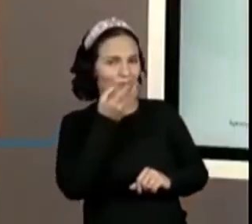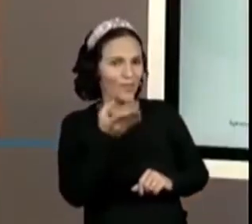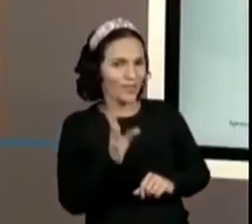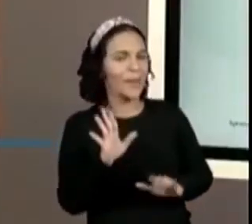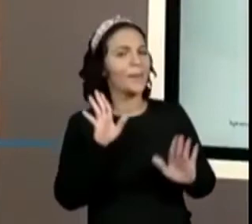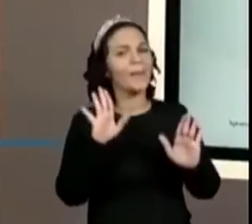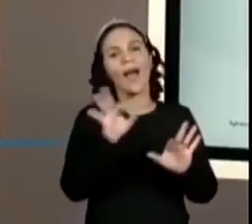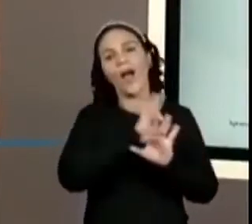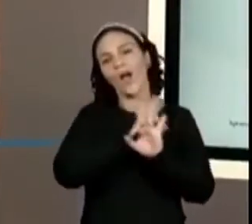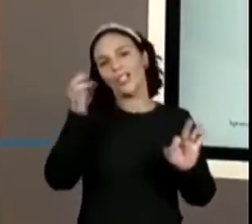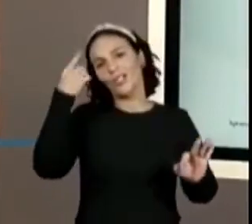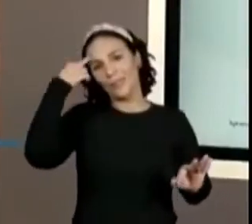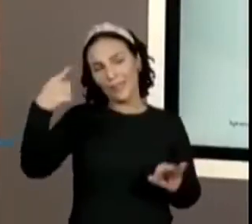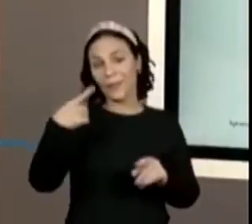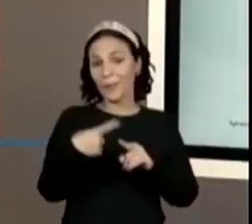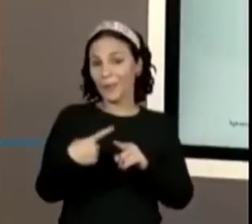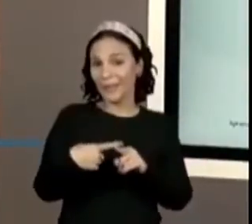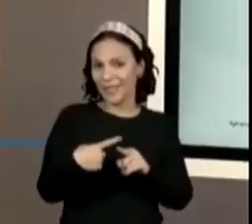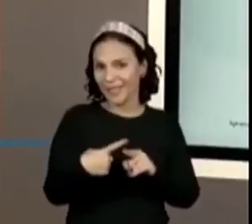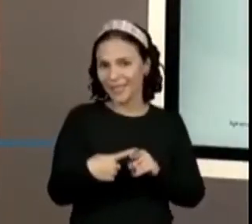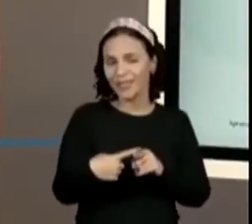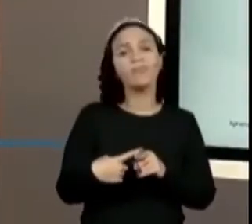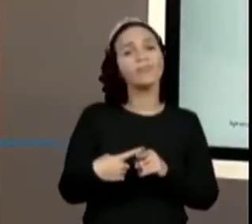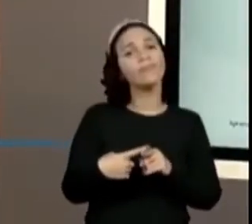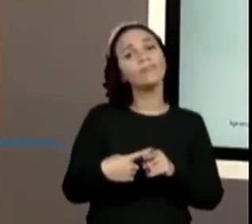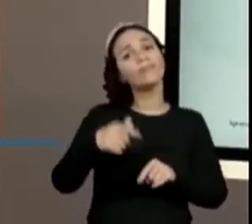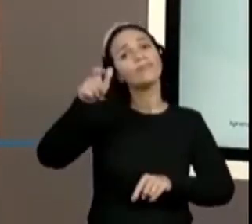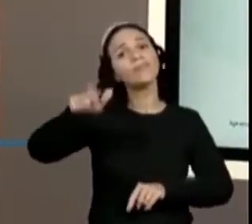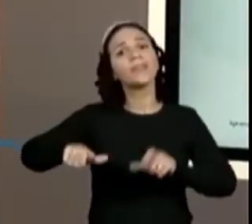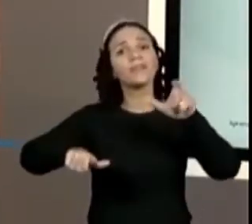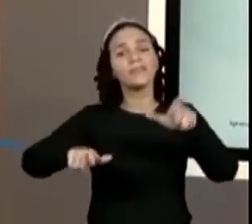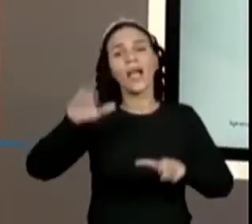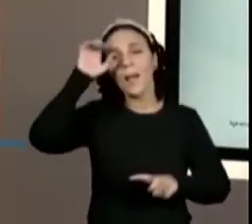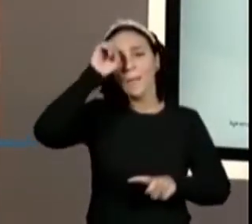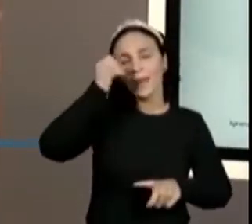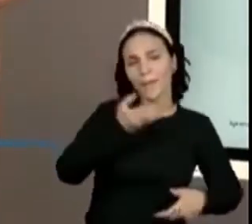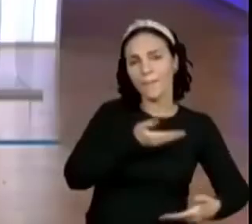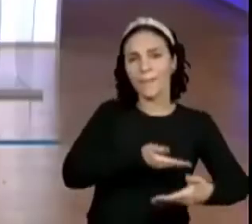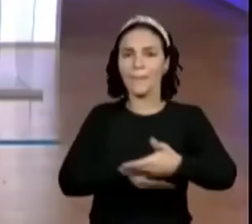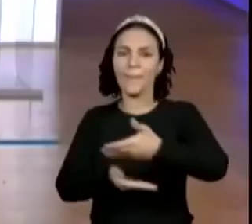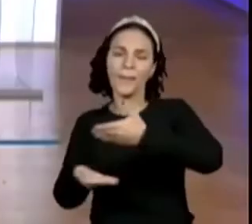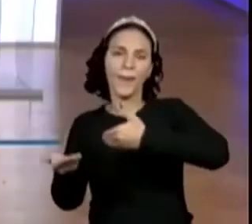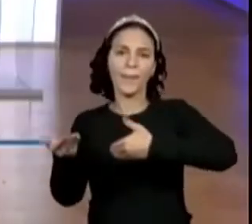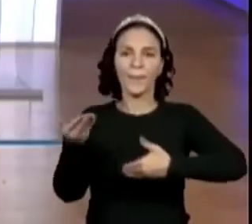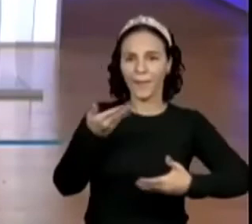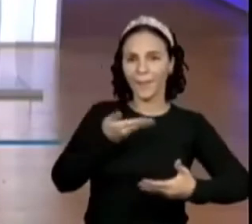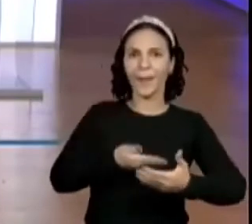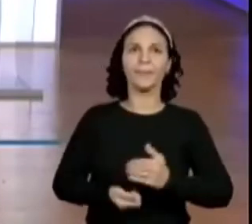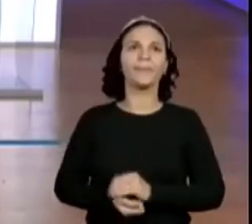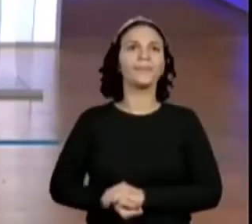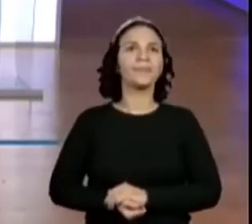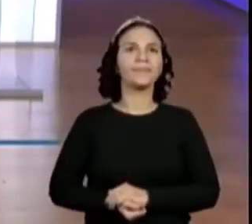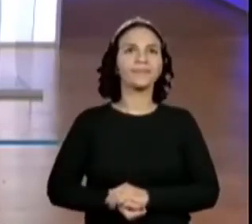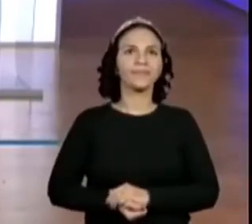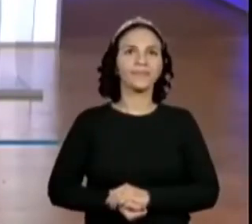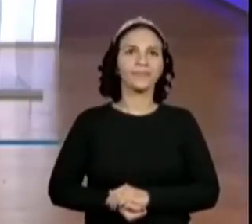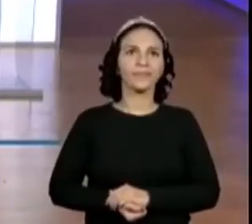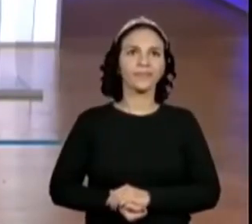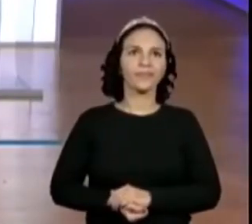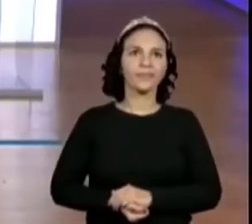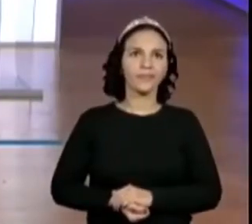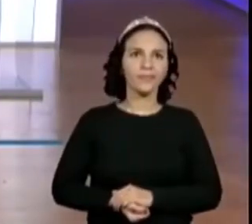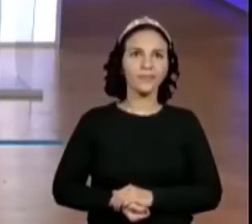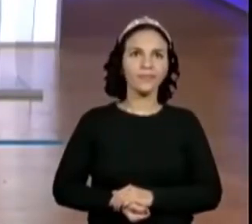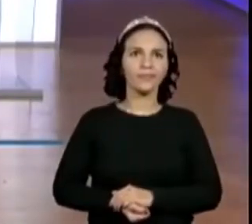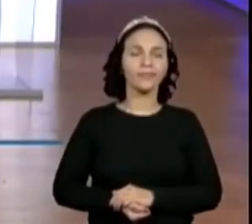eu achei ótima ideia. Por quê? Porque é assim que funcionam as pessoas, aprendendo com o outro, certo? Vamos lá. Então, o